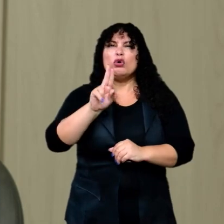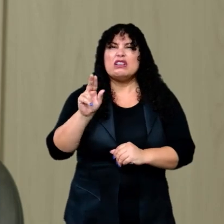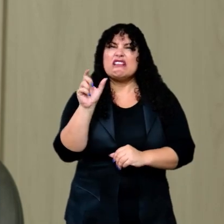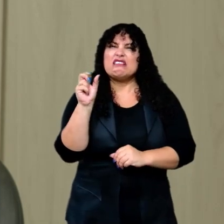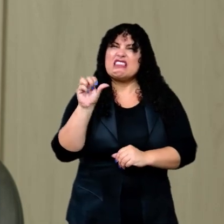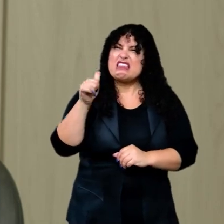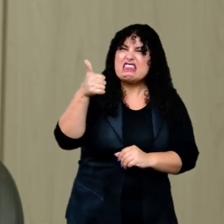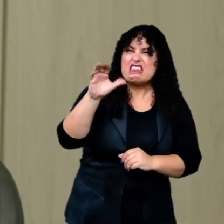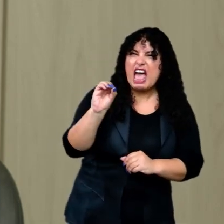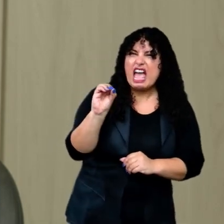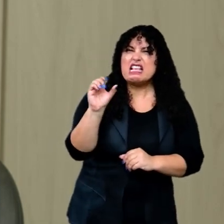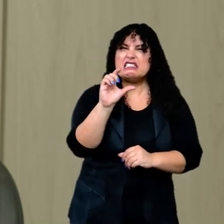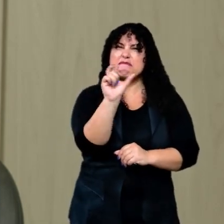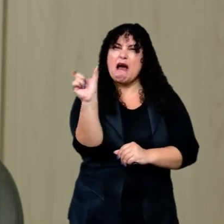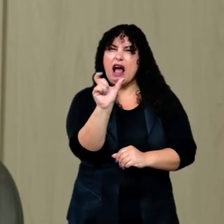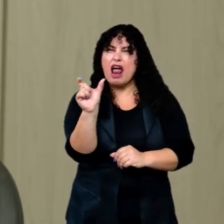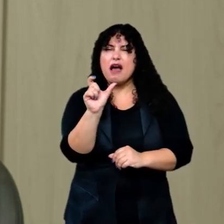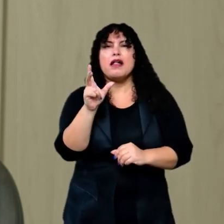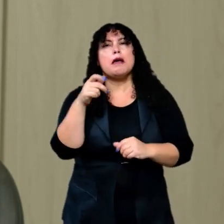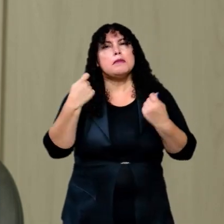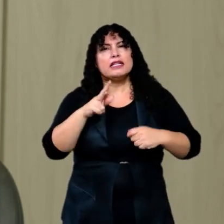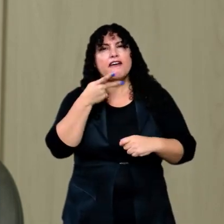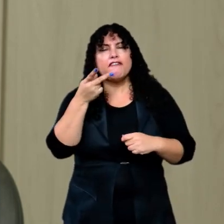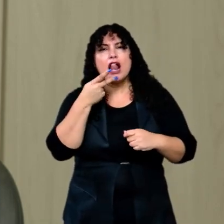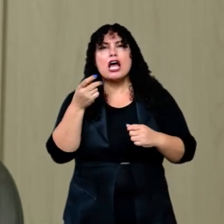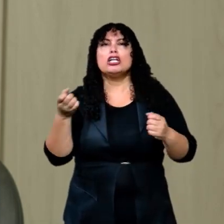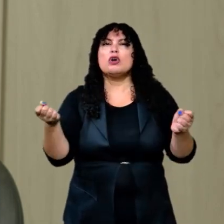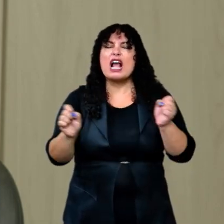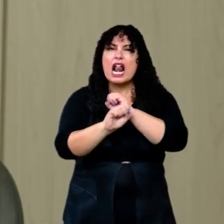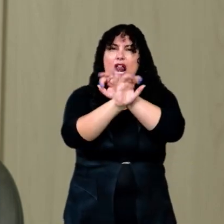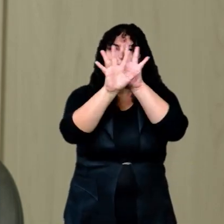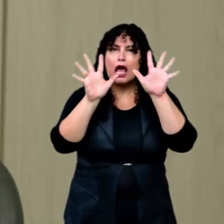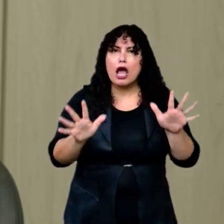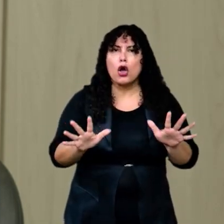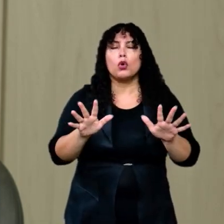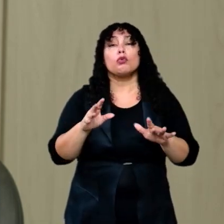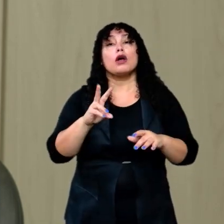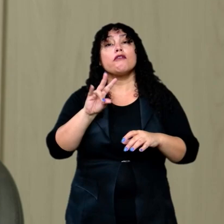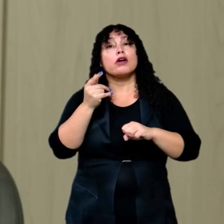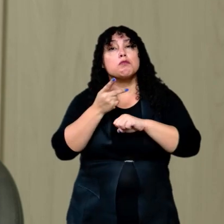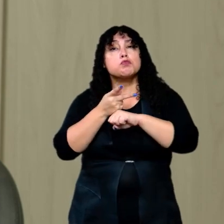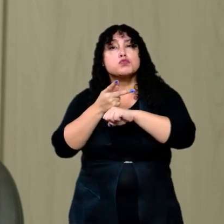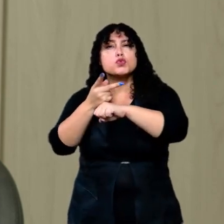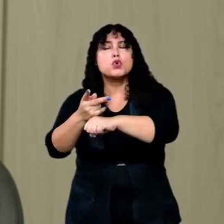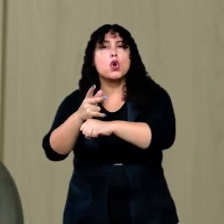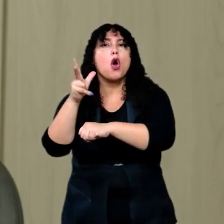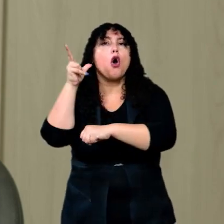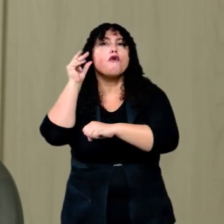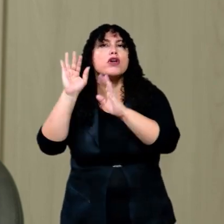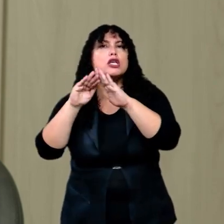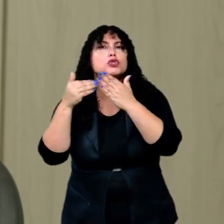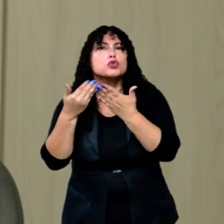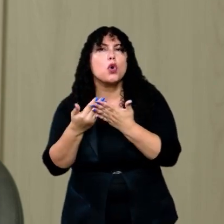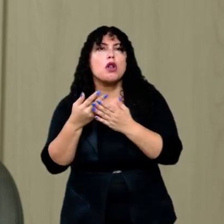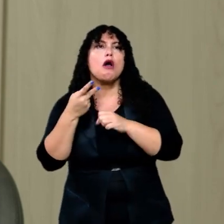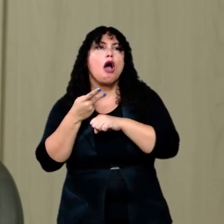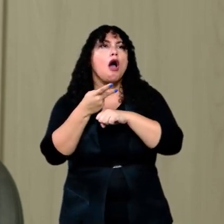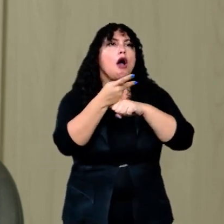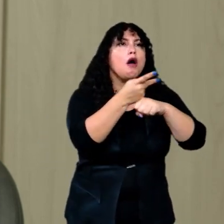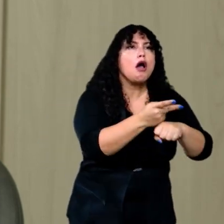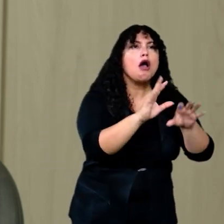tem que estar falando fluentemente. Então, isso é importante, a gente. Então, ele vai procurar, ele vai ouvir a escola, ele vai